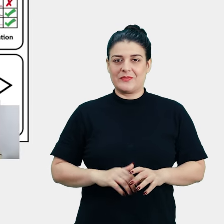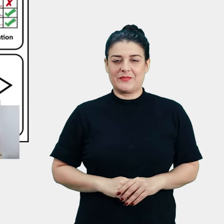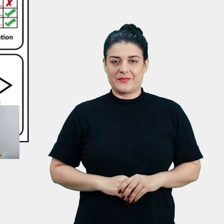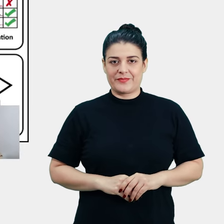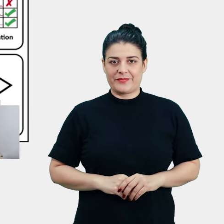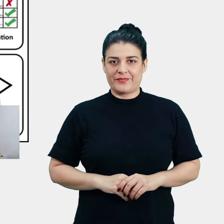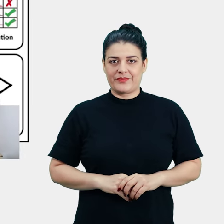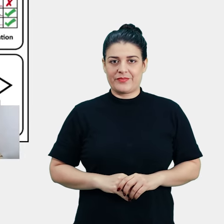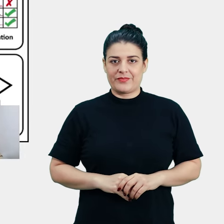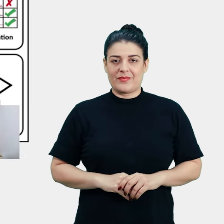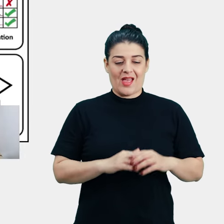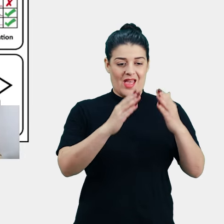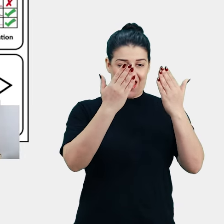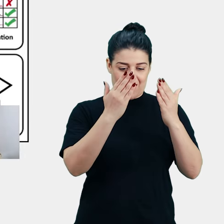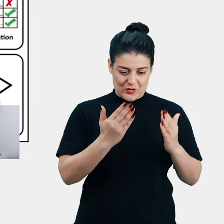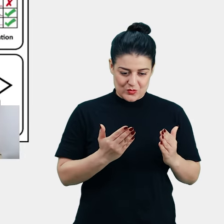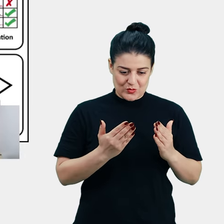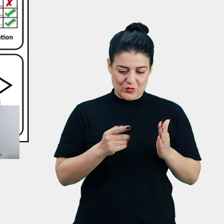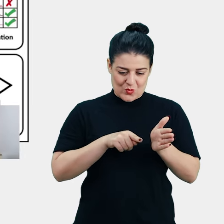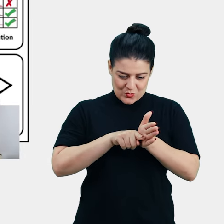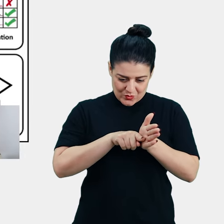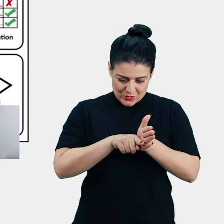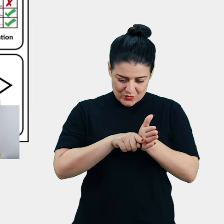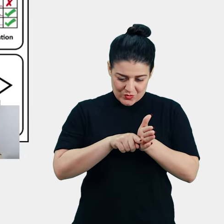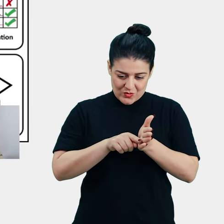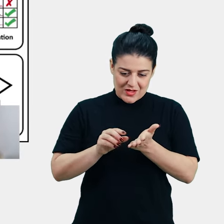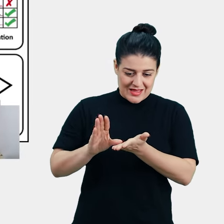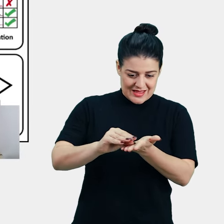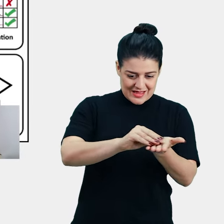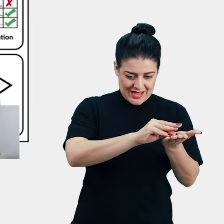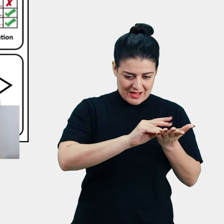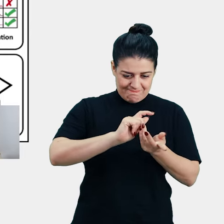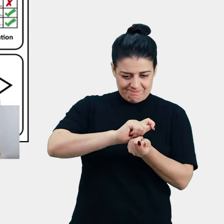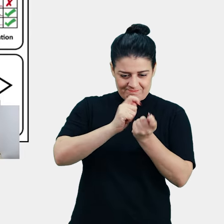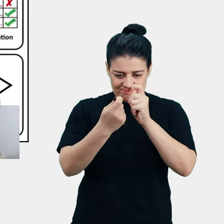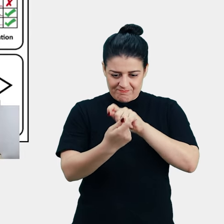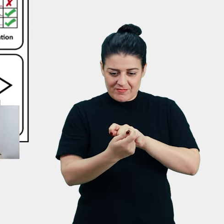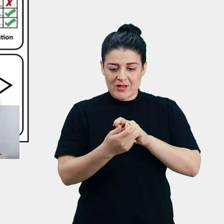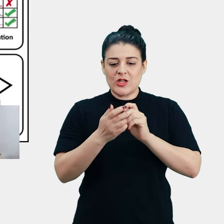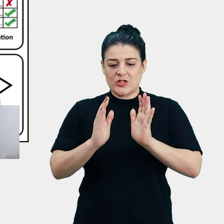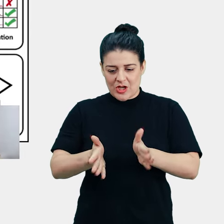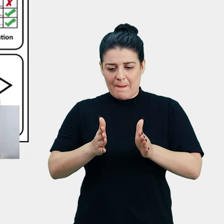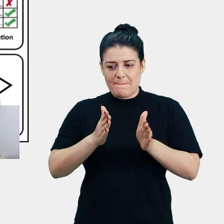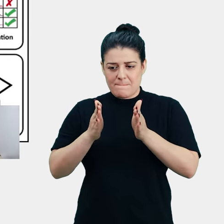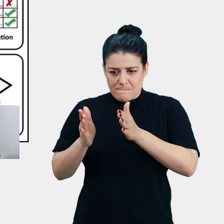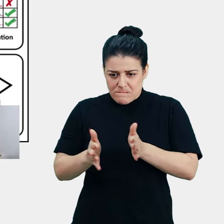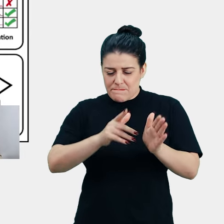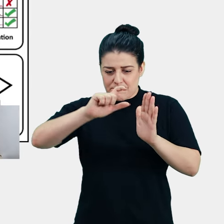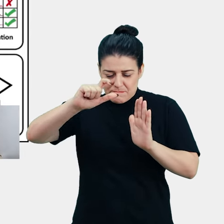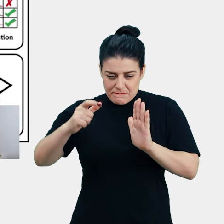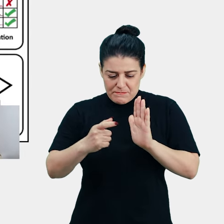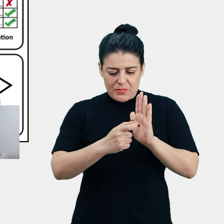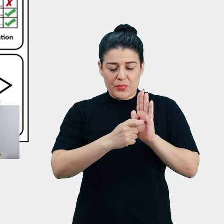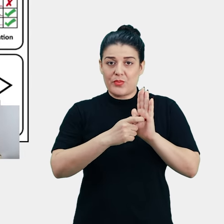Então, analisou o extrato, pegou o dado, converteu, agora processou, como eu falei para vocês,